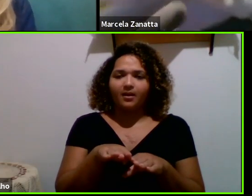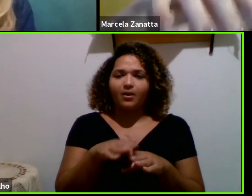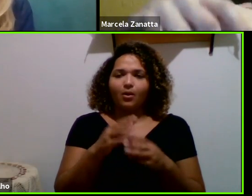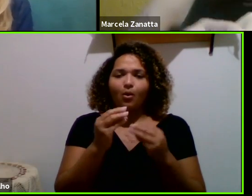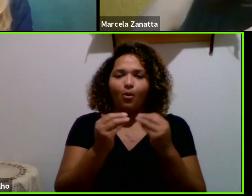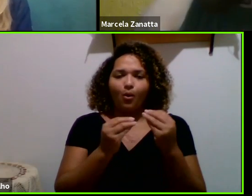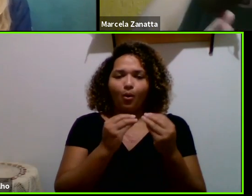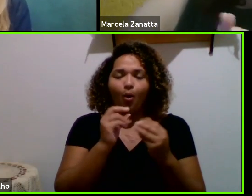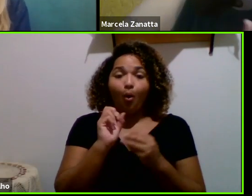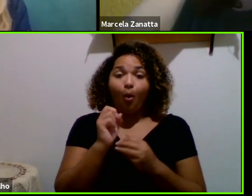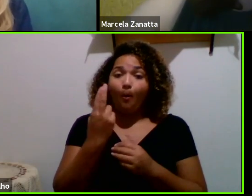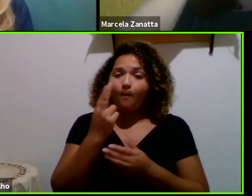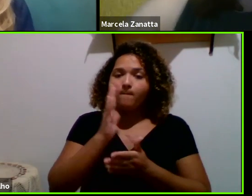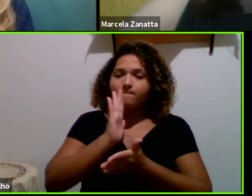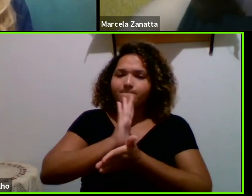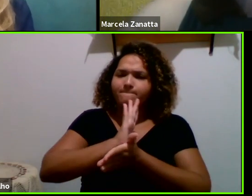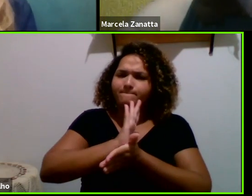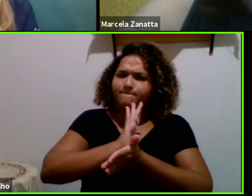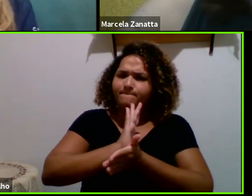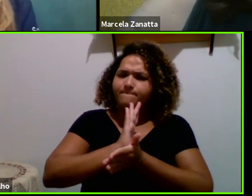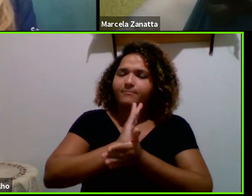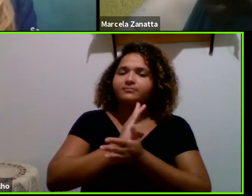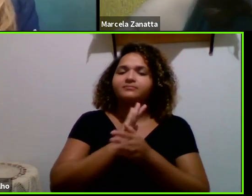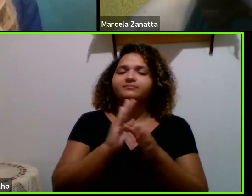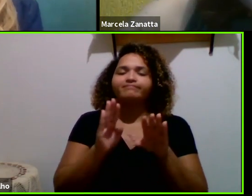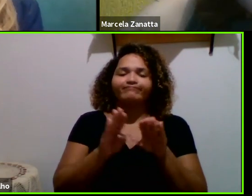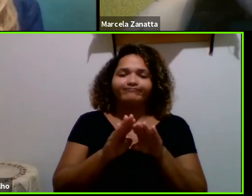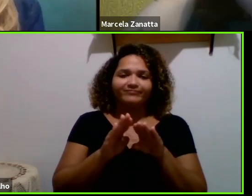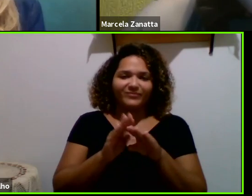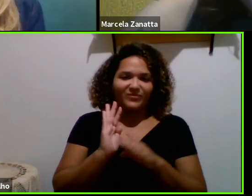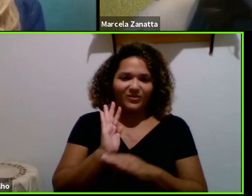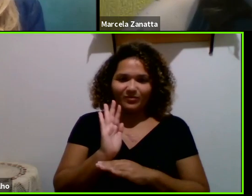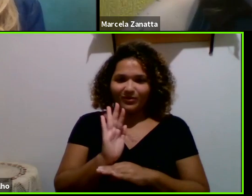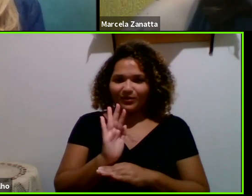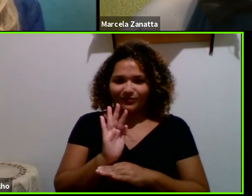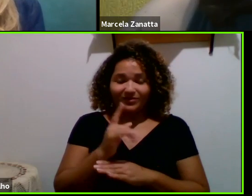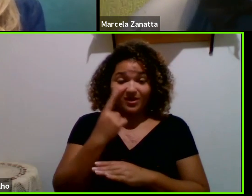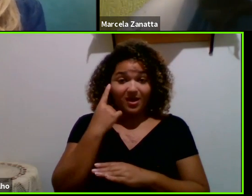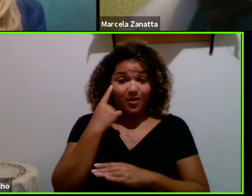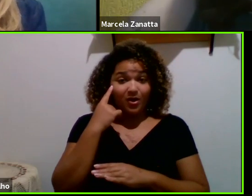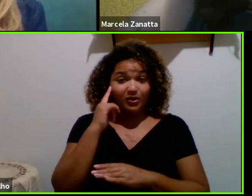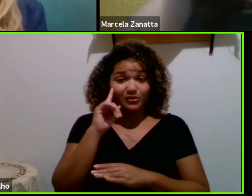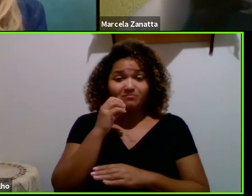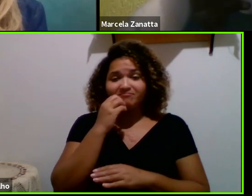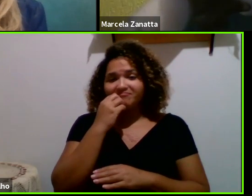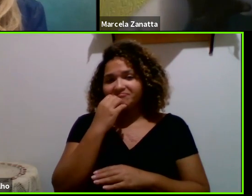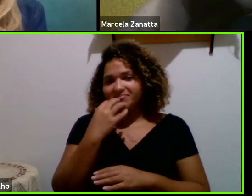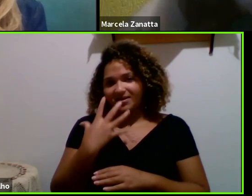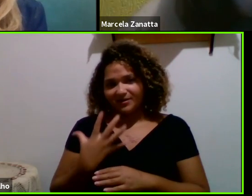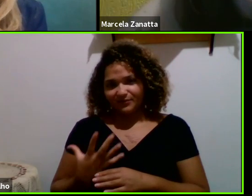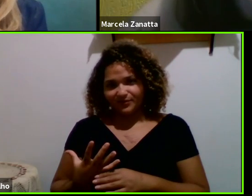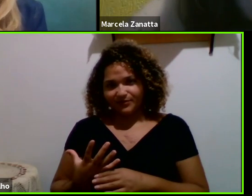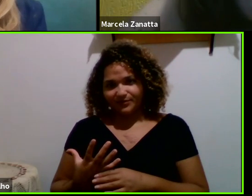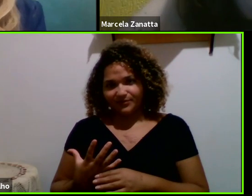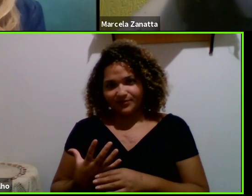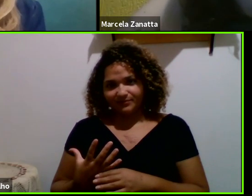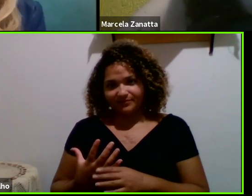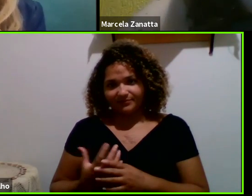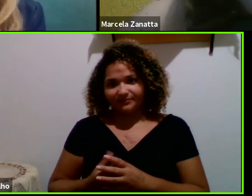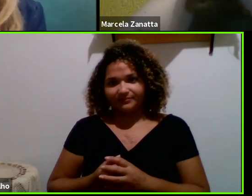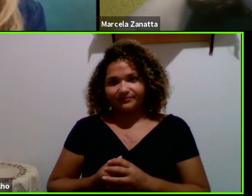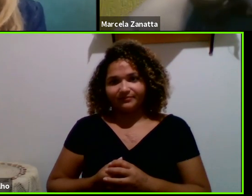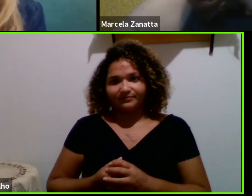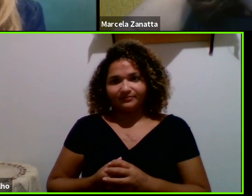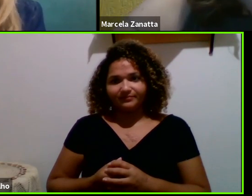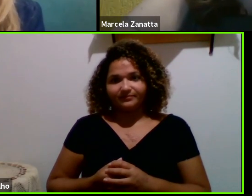bem forte naquela região, isso ajuda demais. Achei maravilhoso, inclusive é uma posição muito boa se tiver algum problema